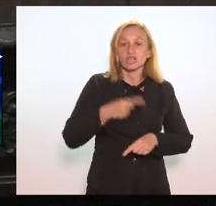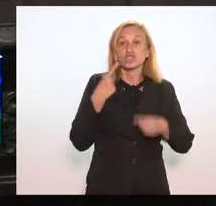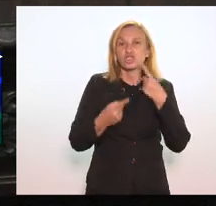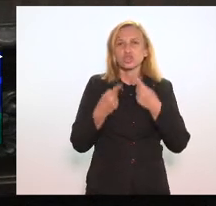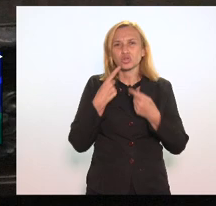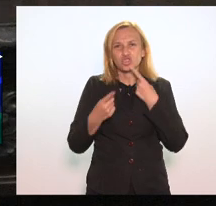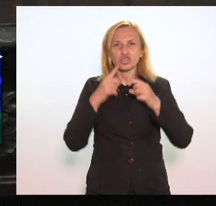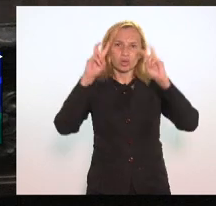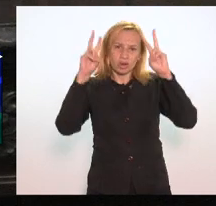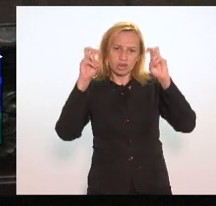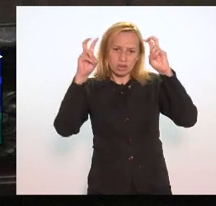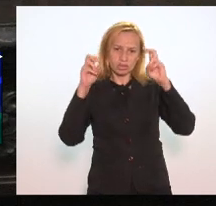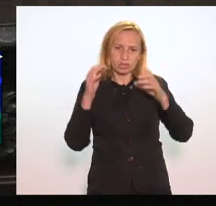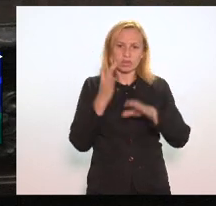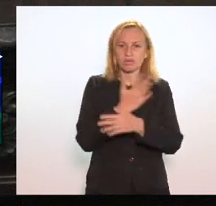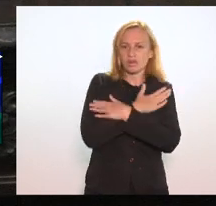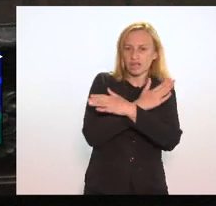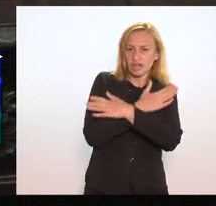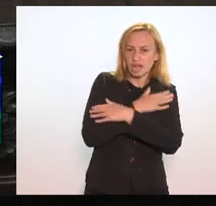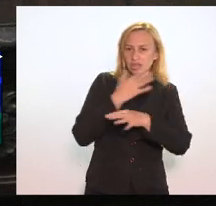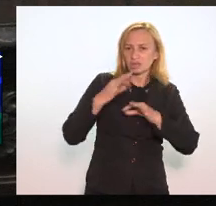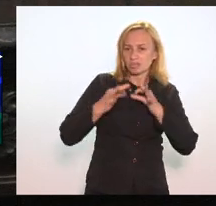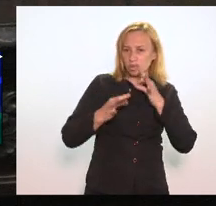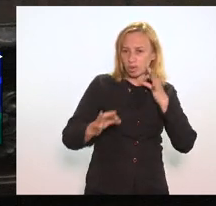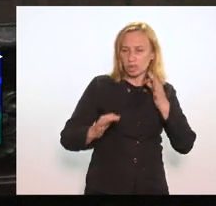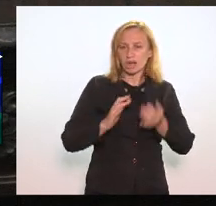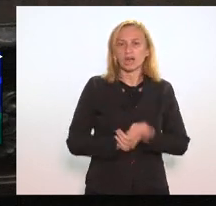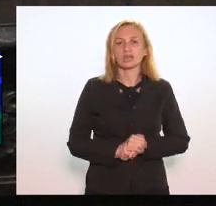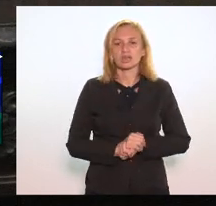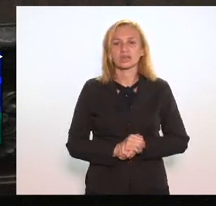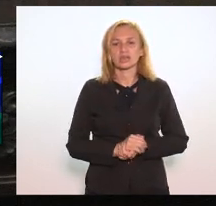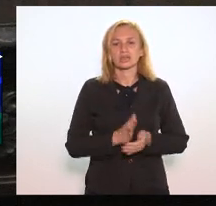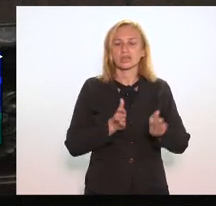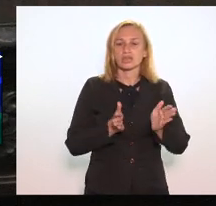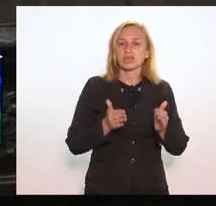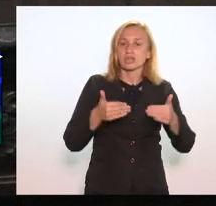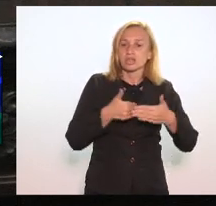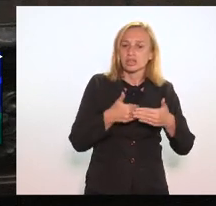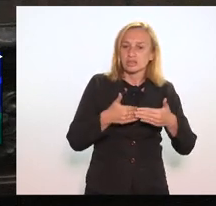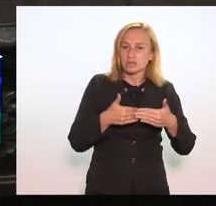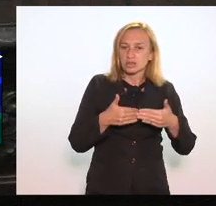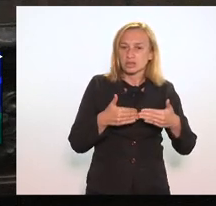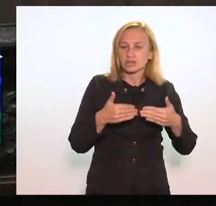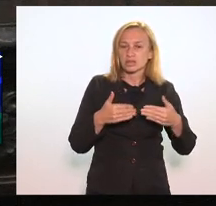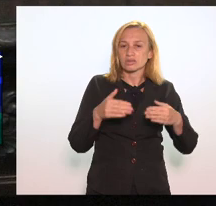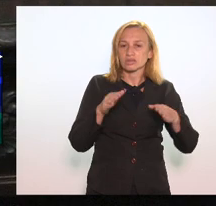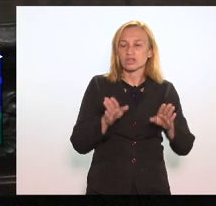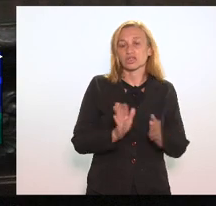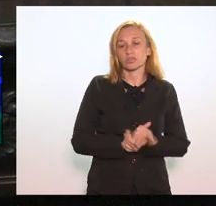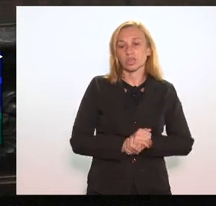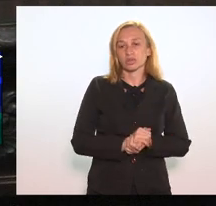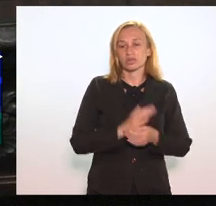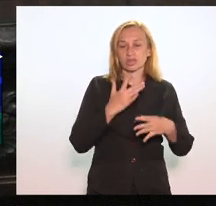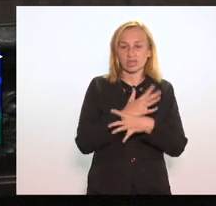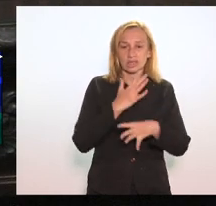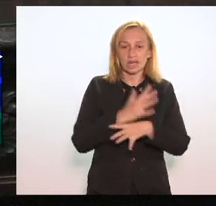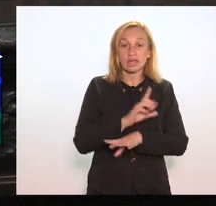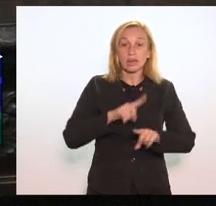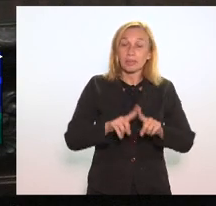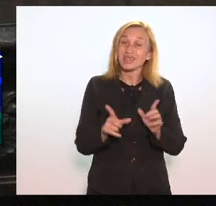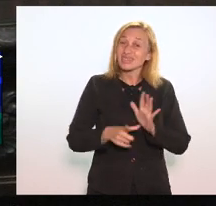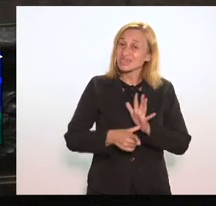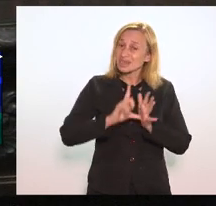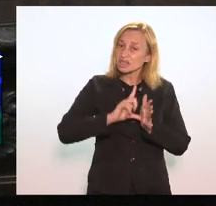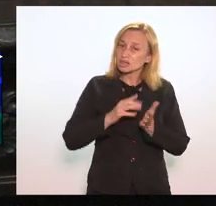matéria vamos falar sobre o feriado prolongado falar sobre medida de restrição mas antes de mais nada nós temos